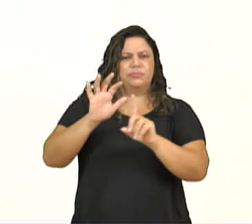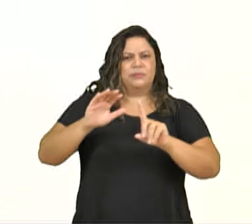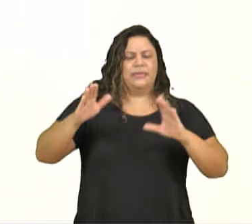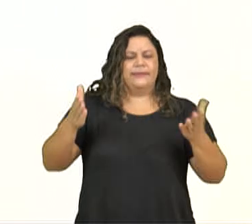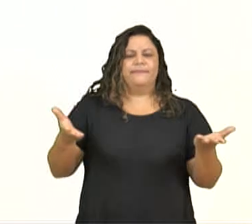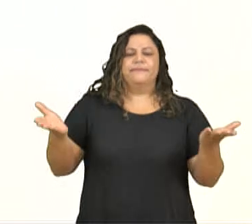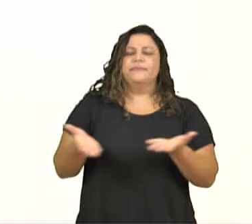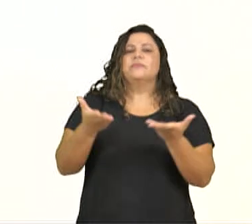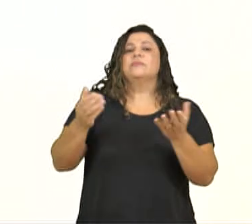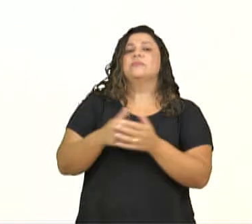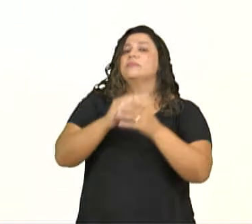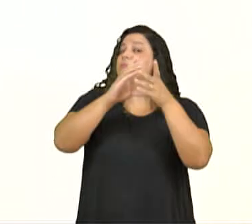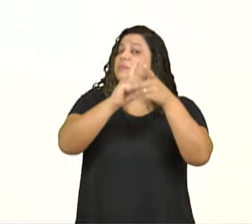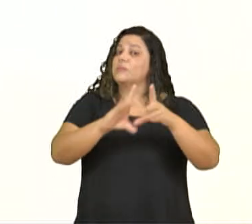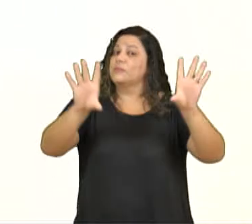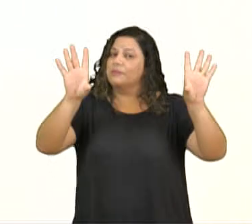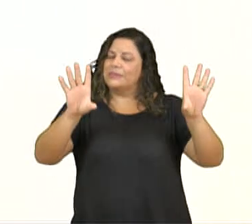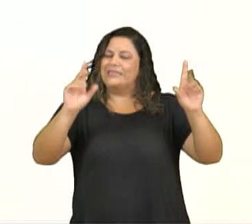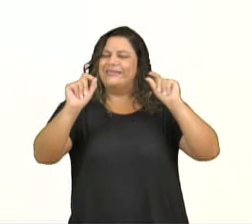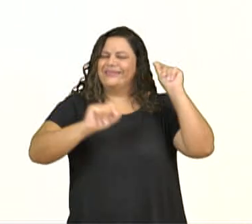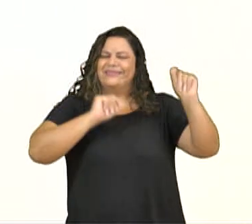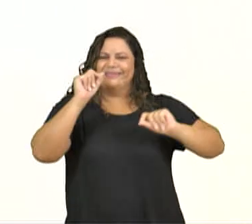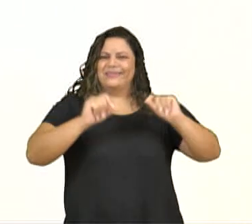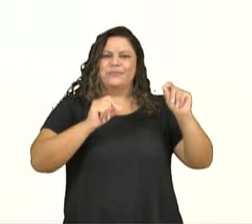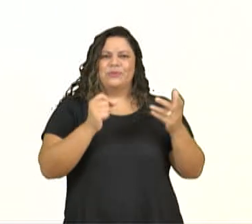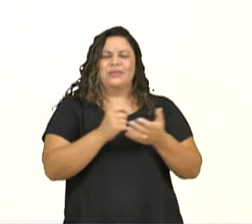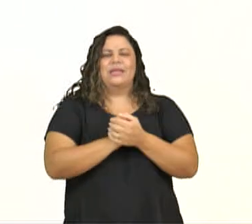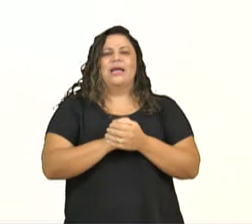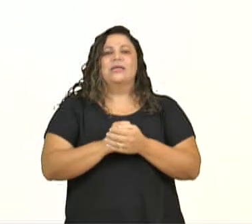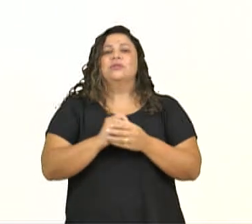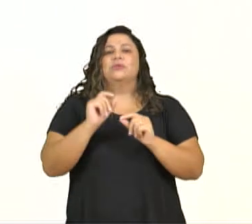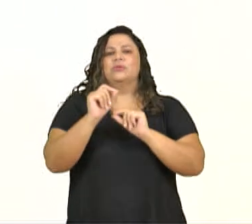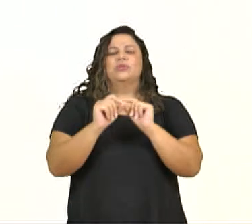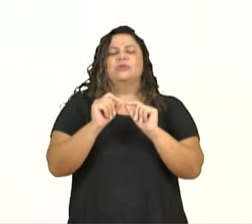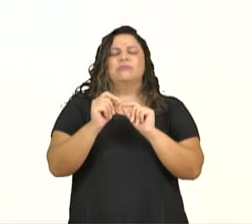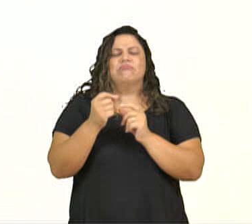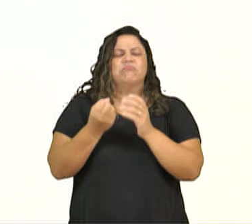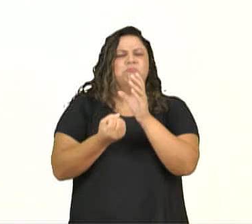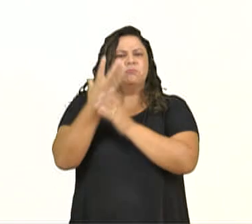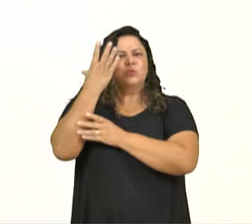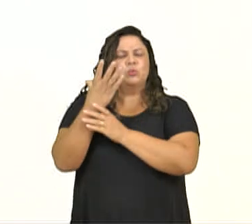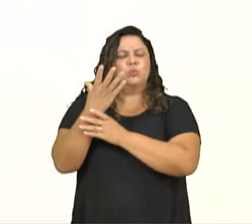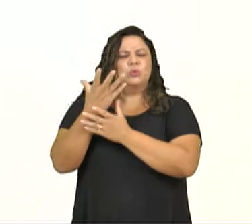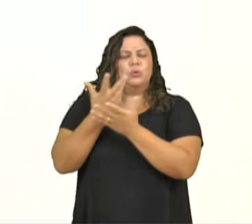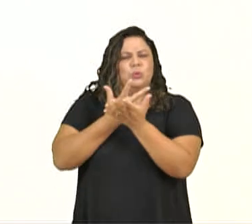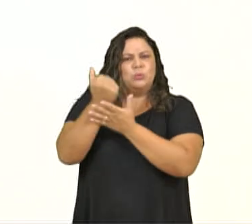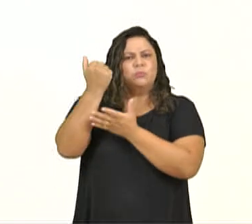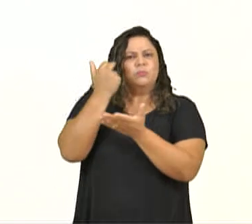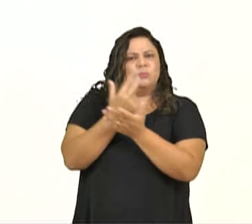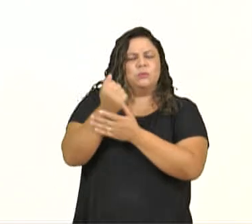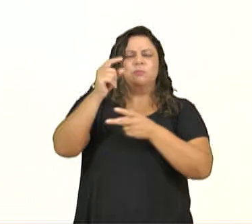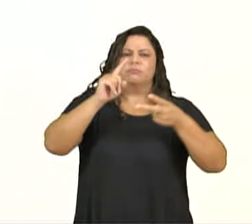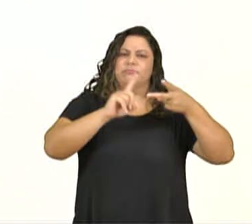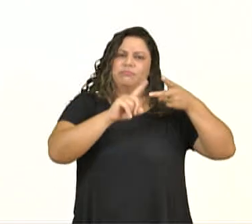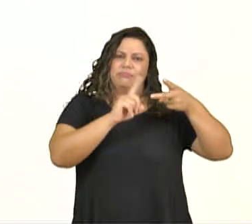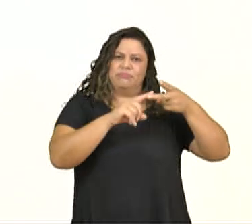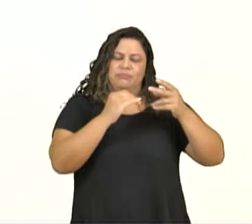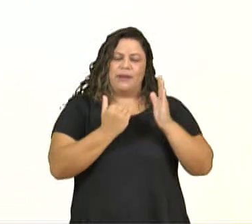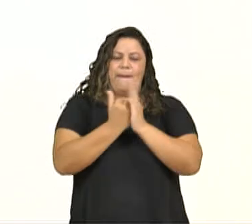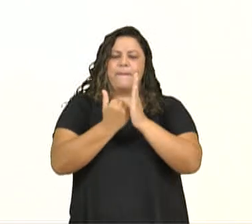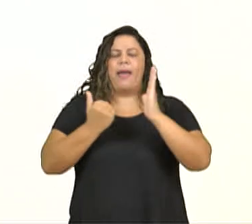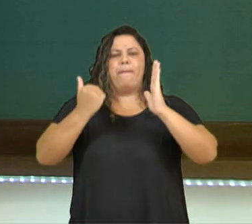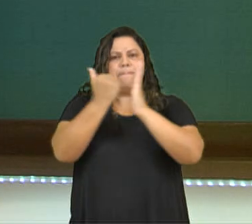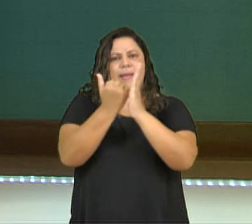por meio da disponibilidade de crédito. E aí nós temos o quê? O surgimento do consumismo, que causa impactos ambientais,